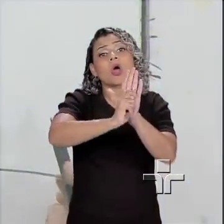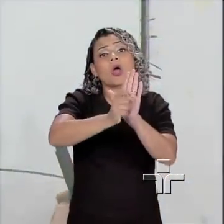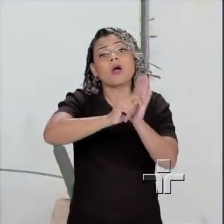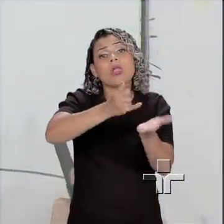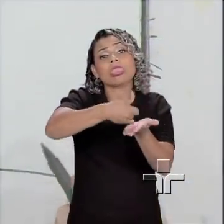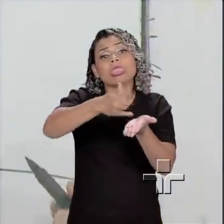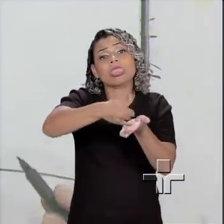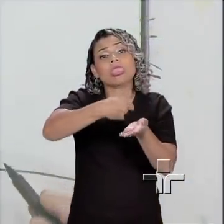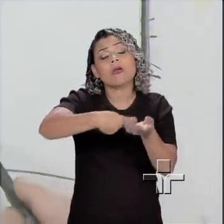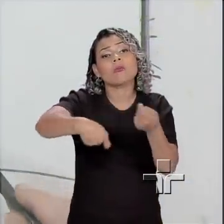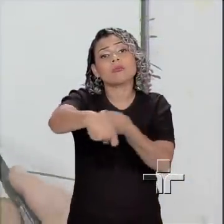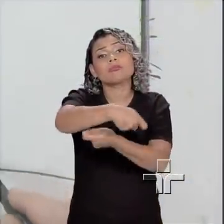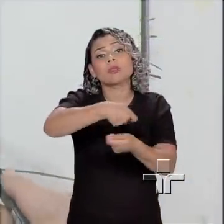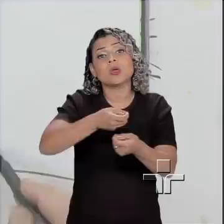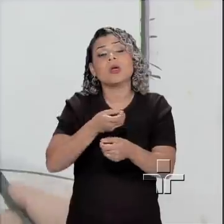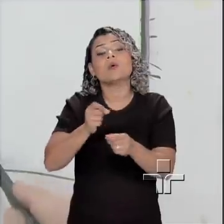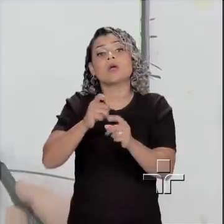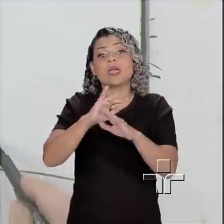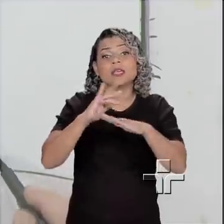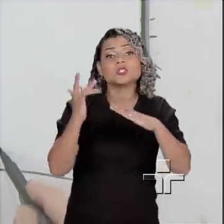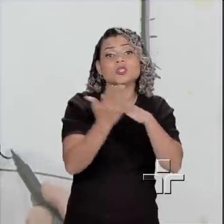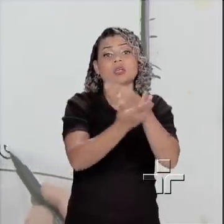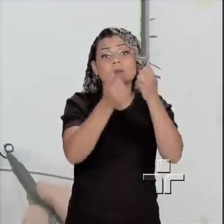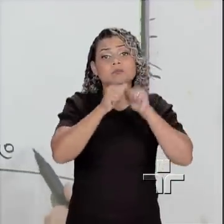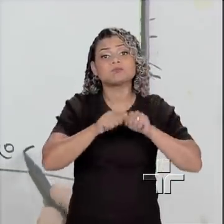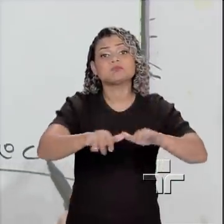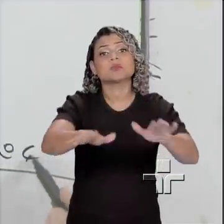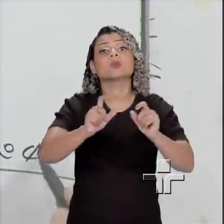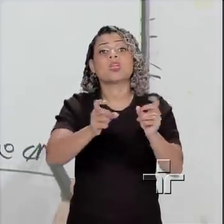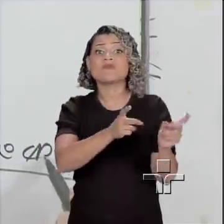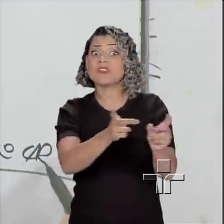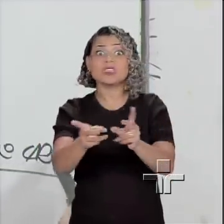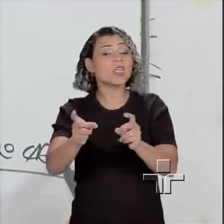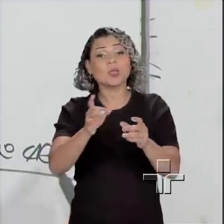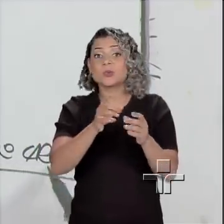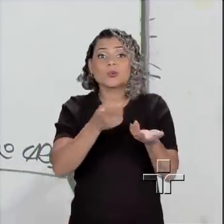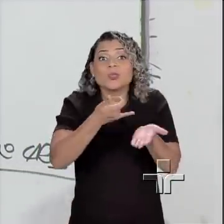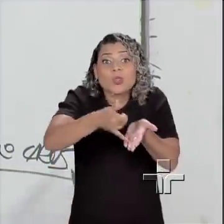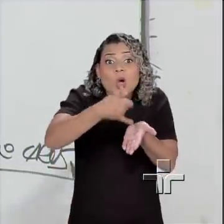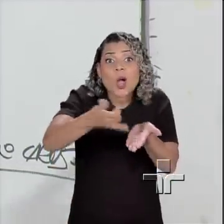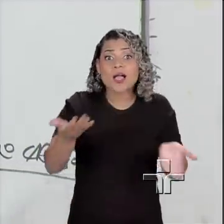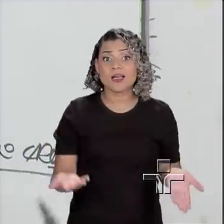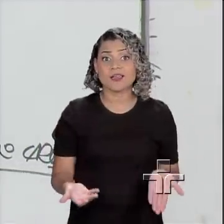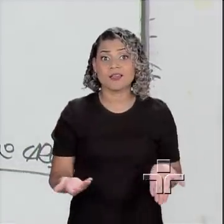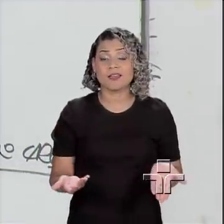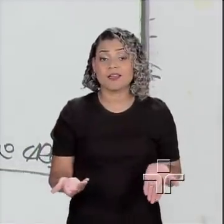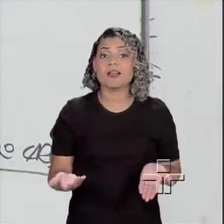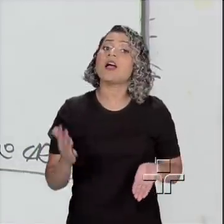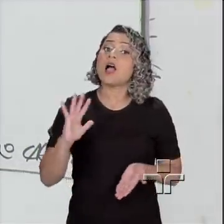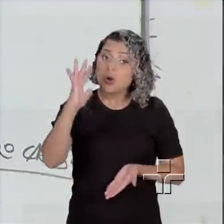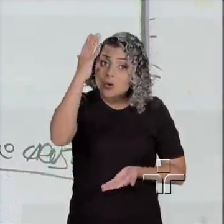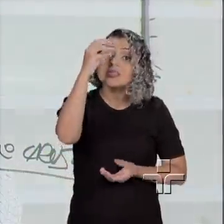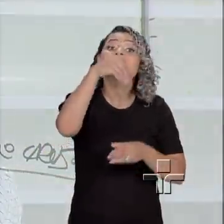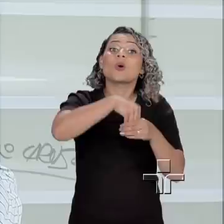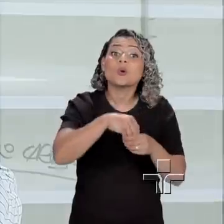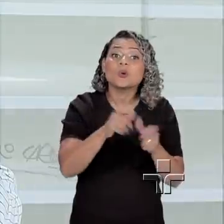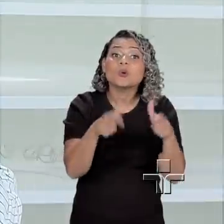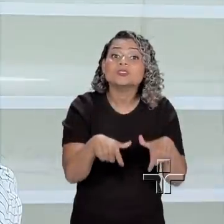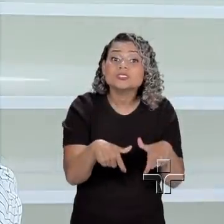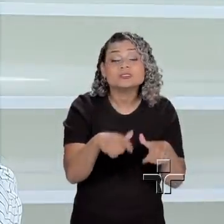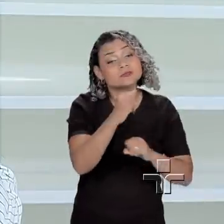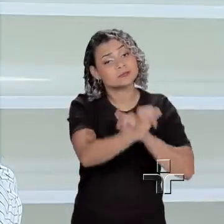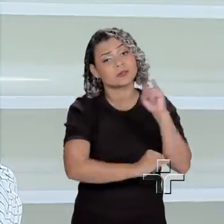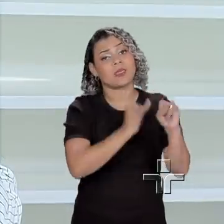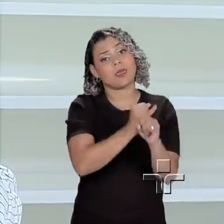em redes sociais para você fazer uma delivery de drogas que, aspas, acontece na internet, mas não é um problema